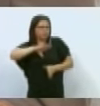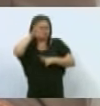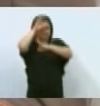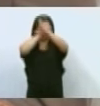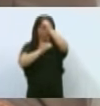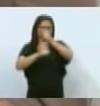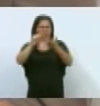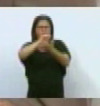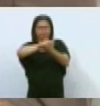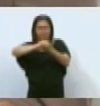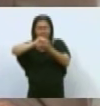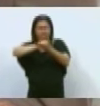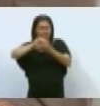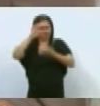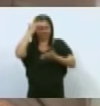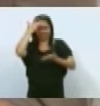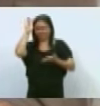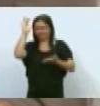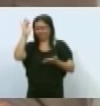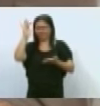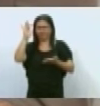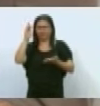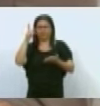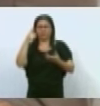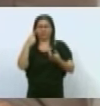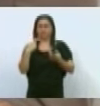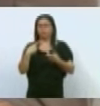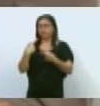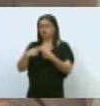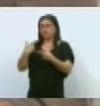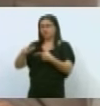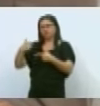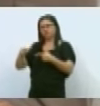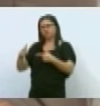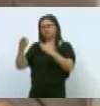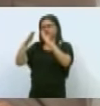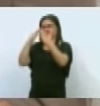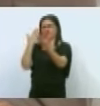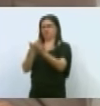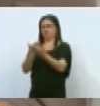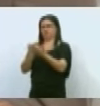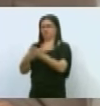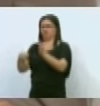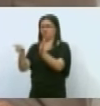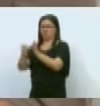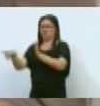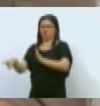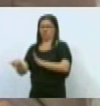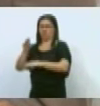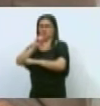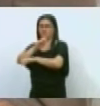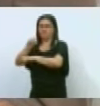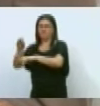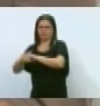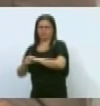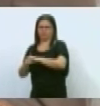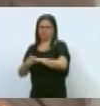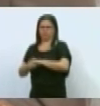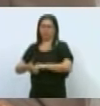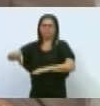tínhamos o SEMES, ainda tem, né? O Ismael e ali o Cardeal